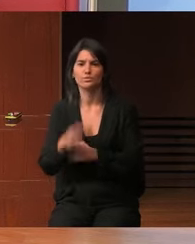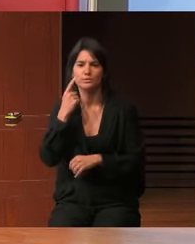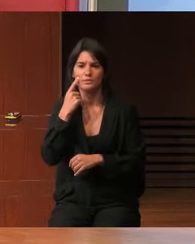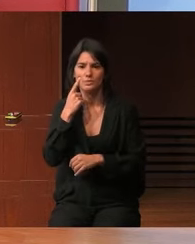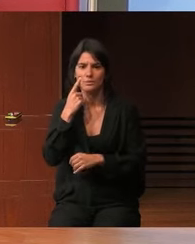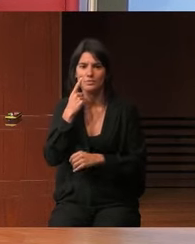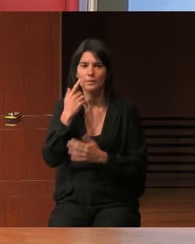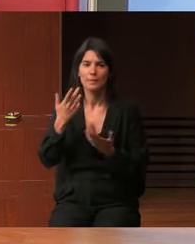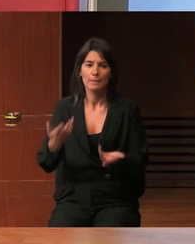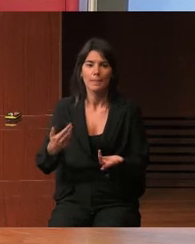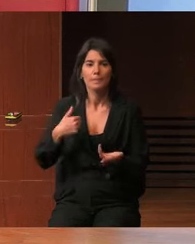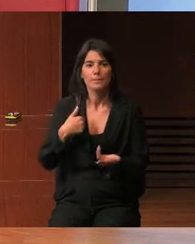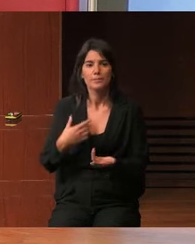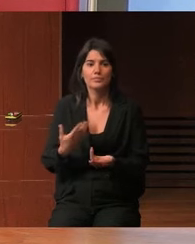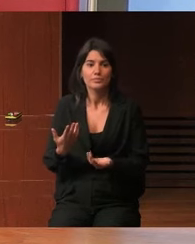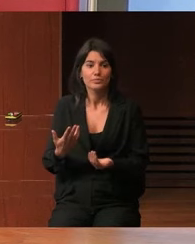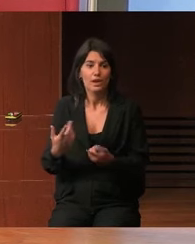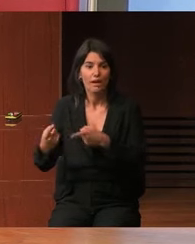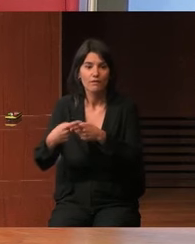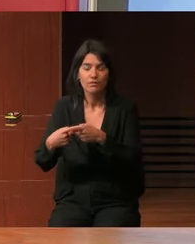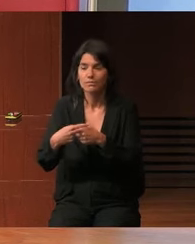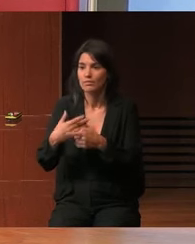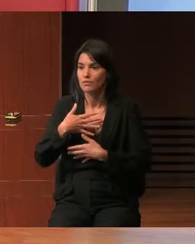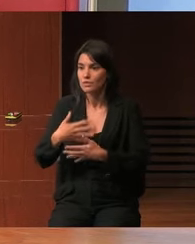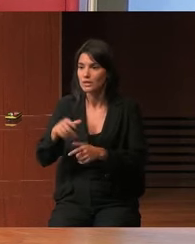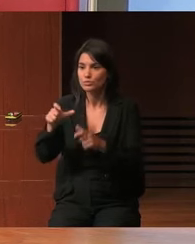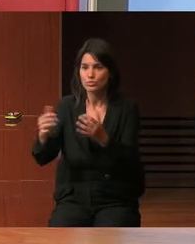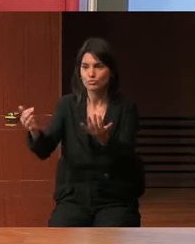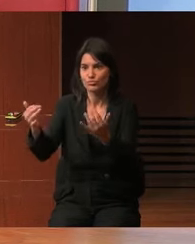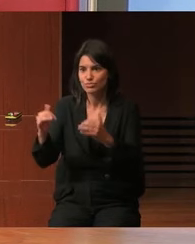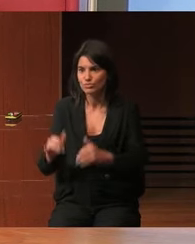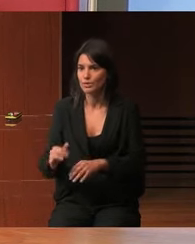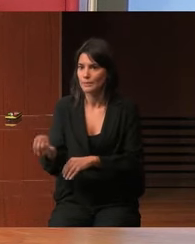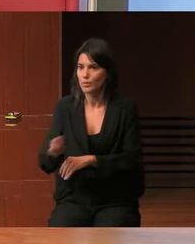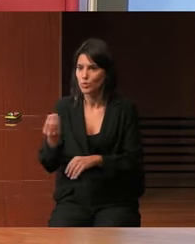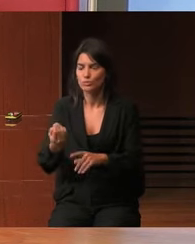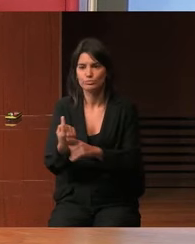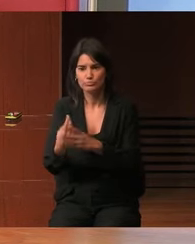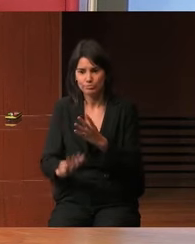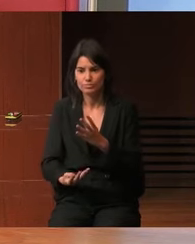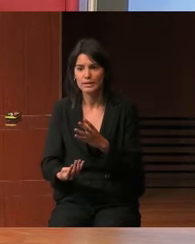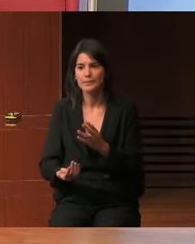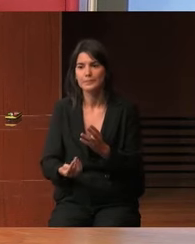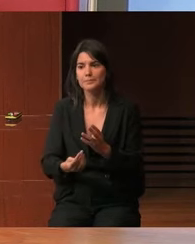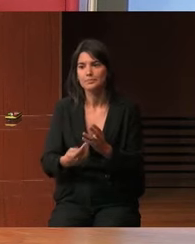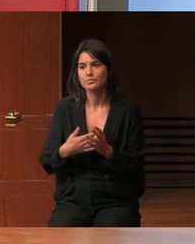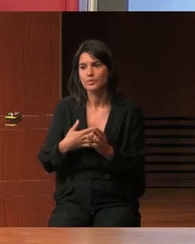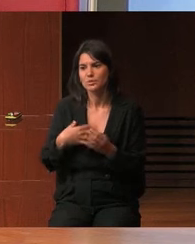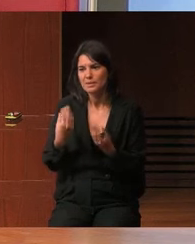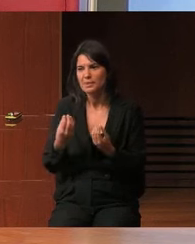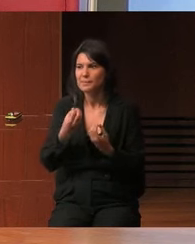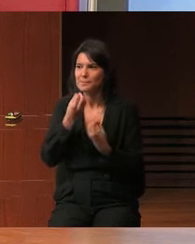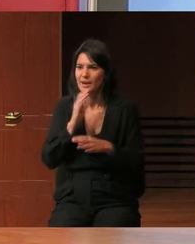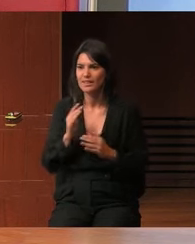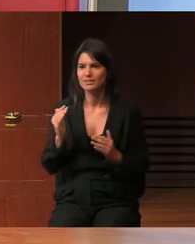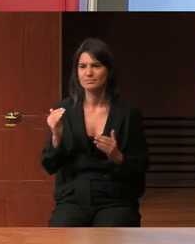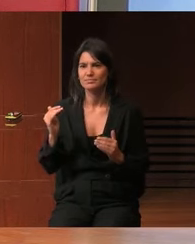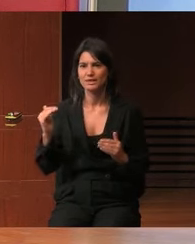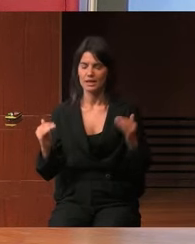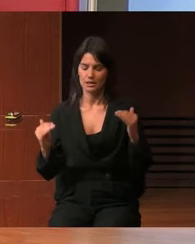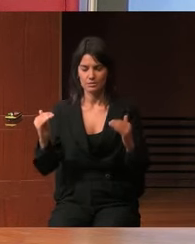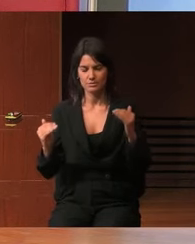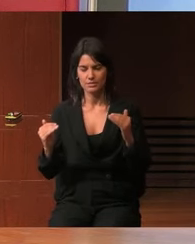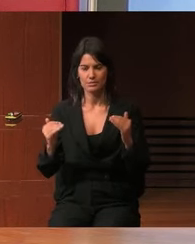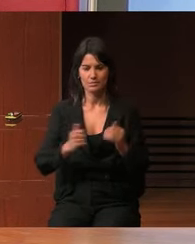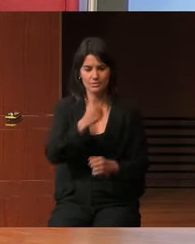E eu temo que com a vontade de atrair públicos, de entreter os miúdos e por aí fora, se perca este equilíbrio entre o